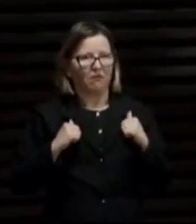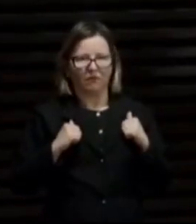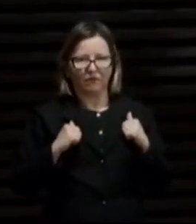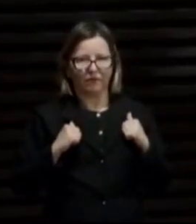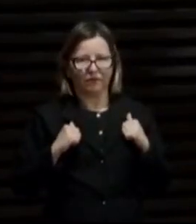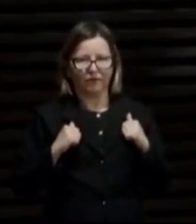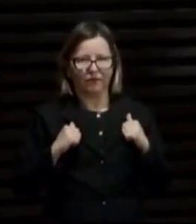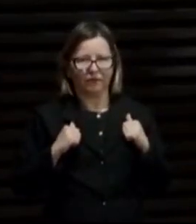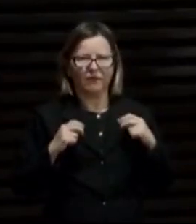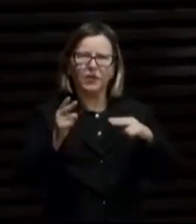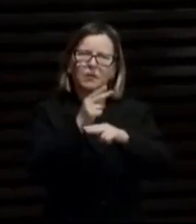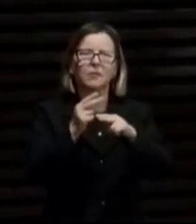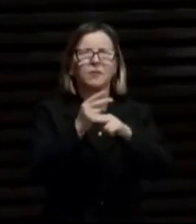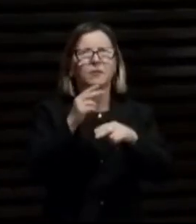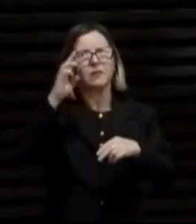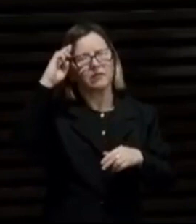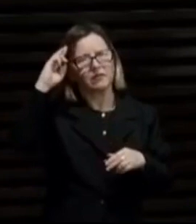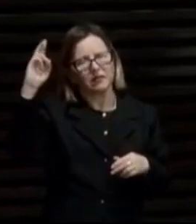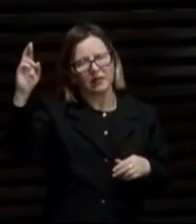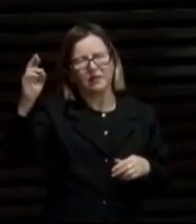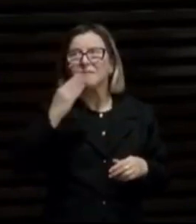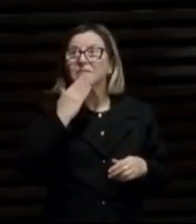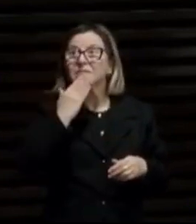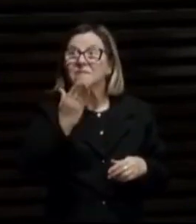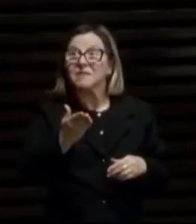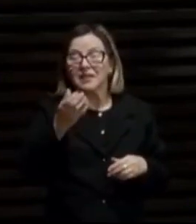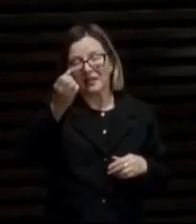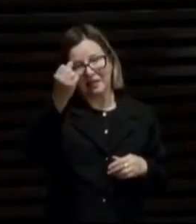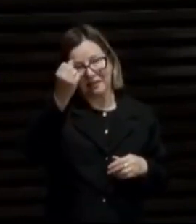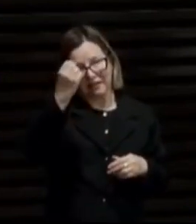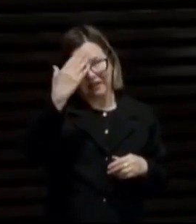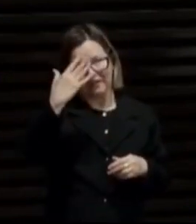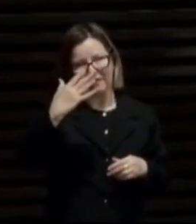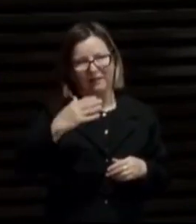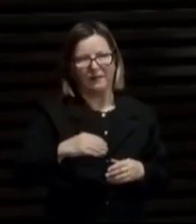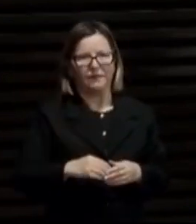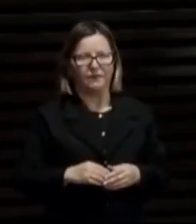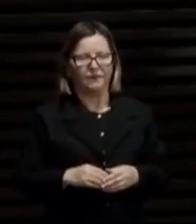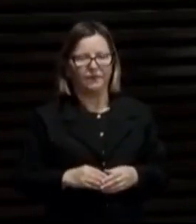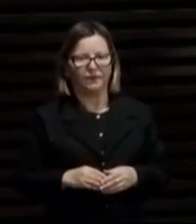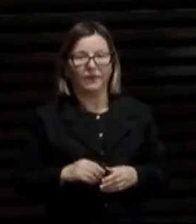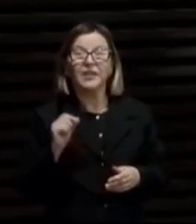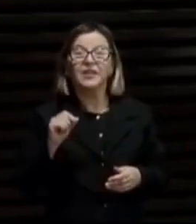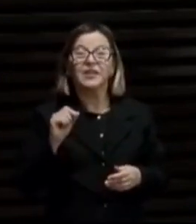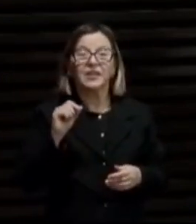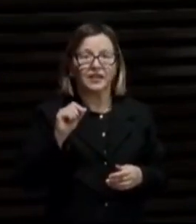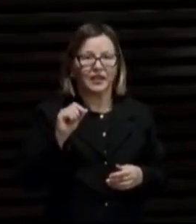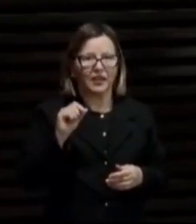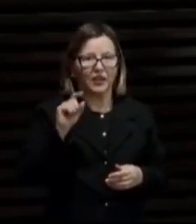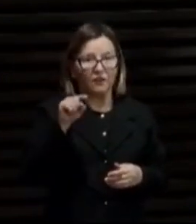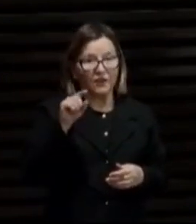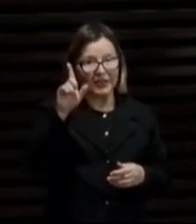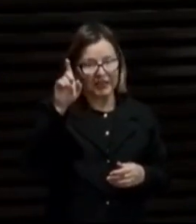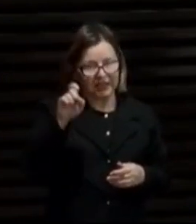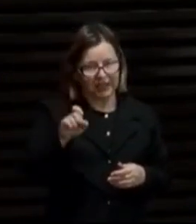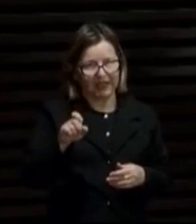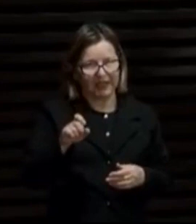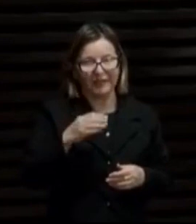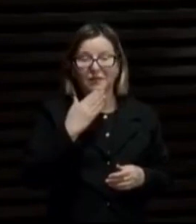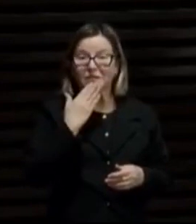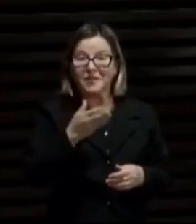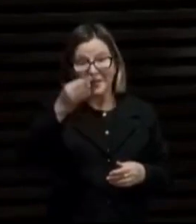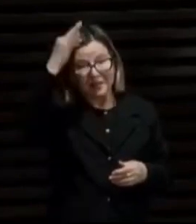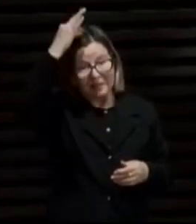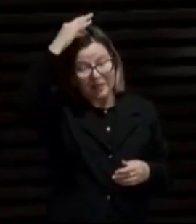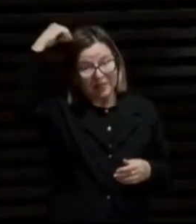Vá diante do Senhor e peça a revelação de quem você é. Peça ao Espírito Santo de Deus